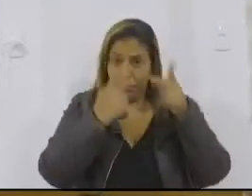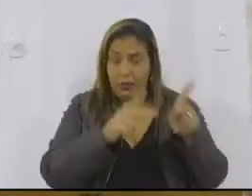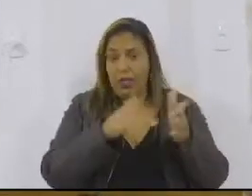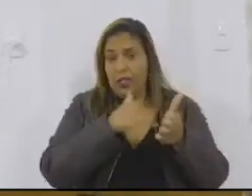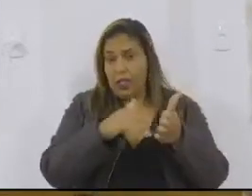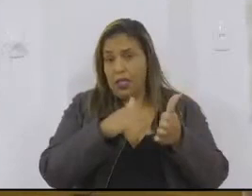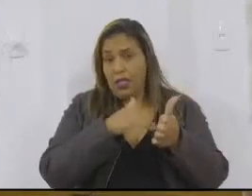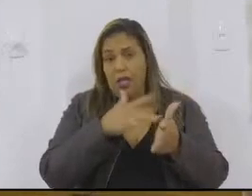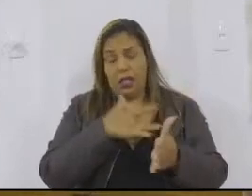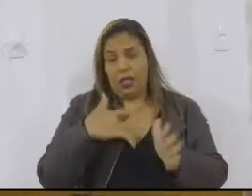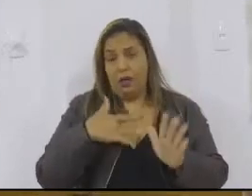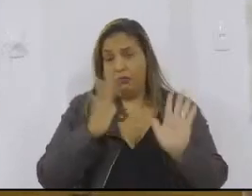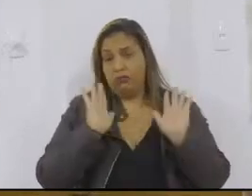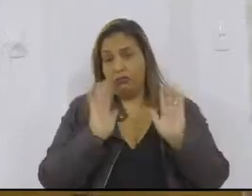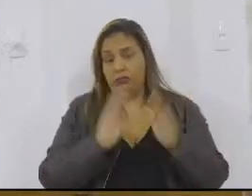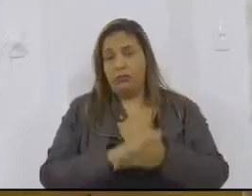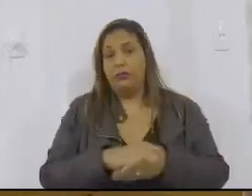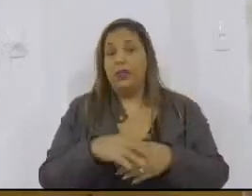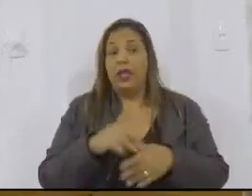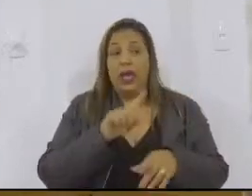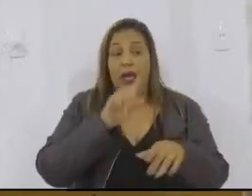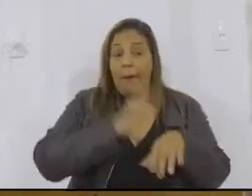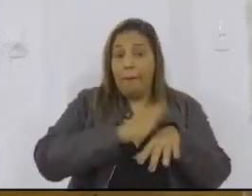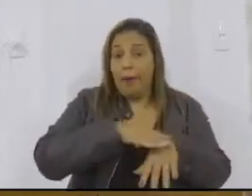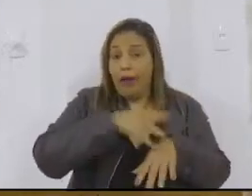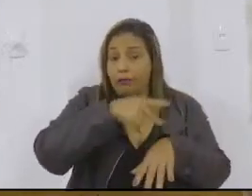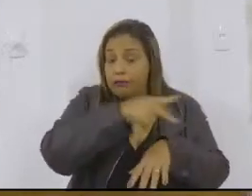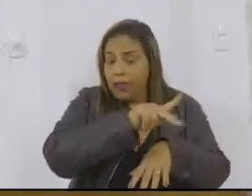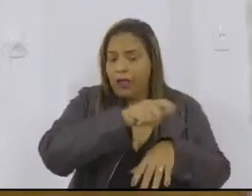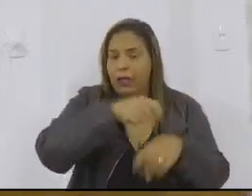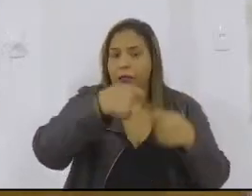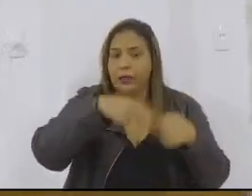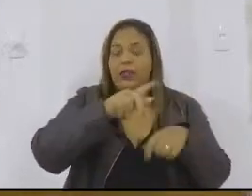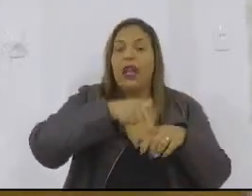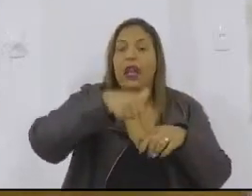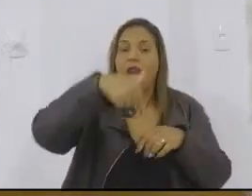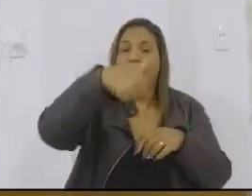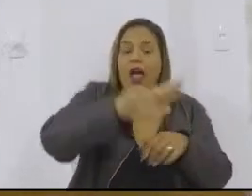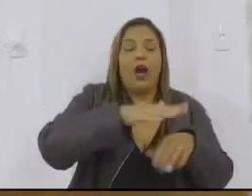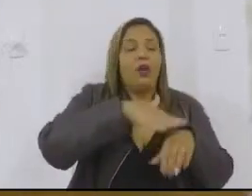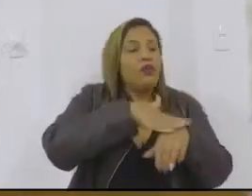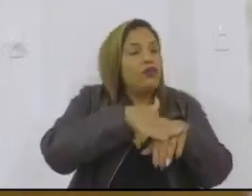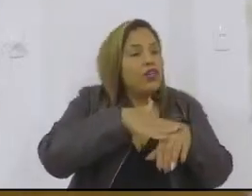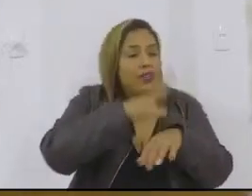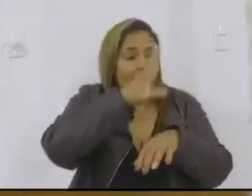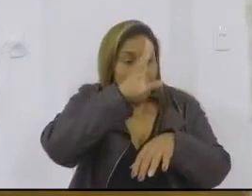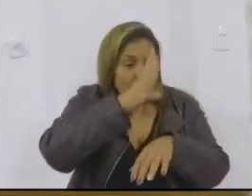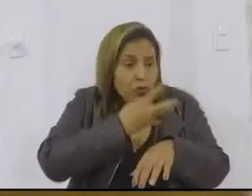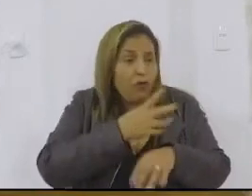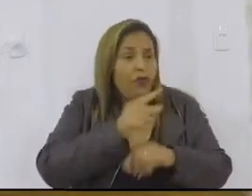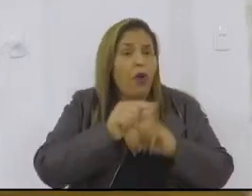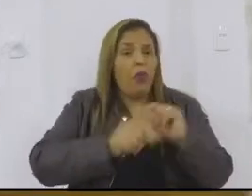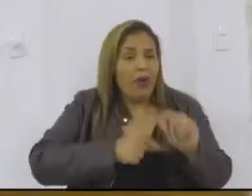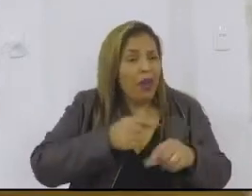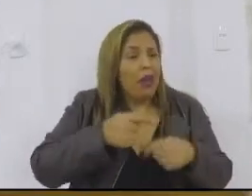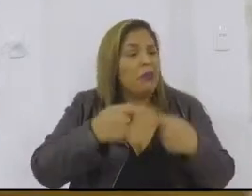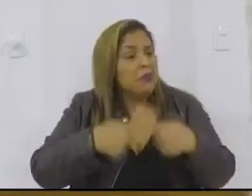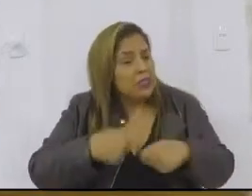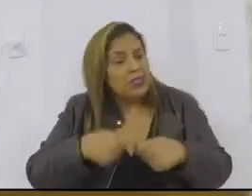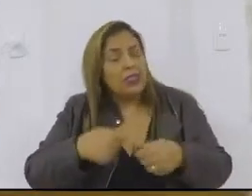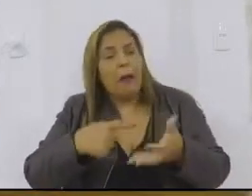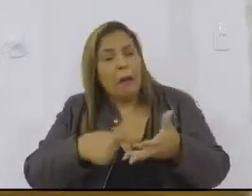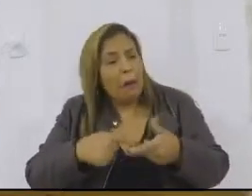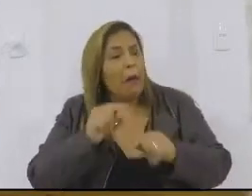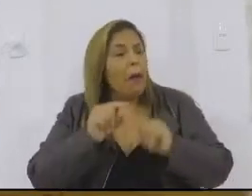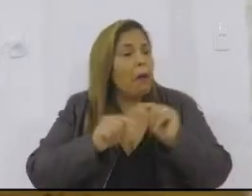de Saúde. Ele tem que ir lá na Secretaria de Saúde, se portar o secretário e resolver se vai aditivar, se não vai.